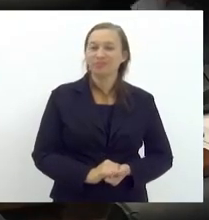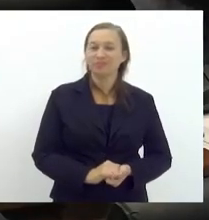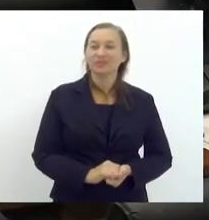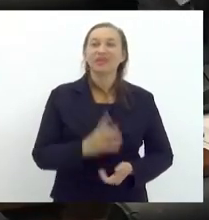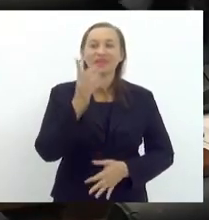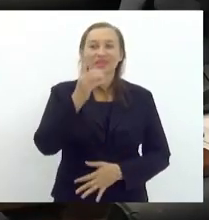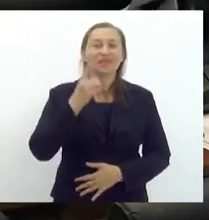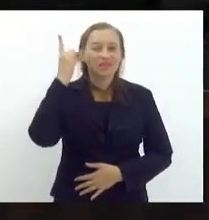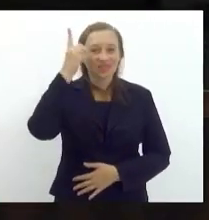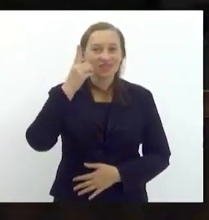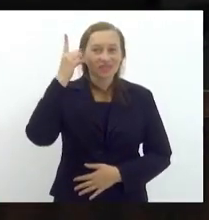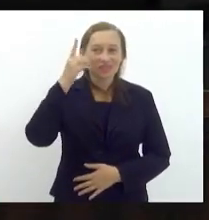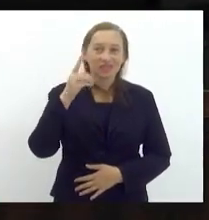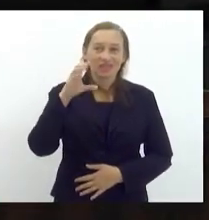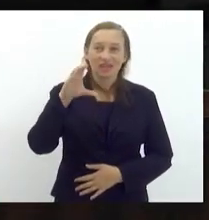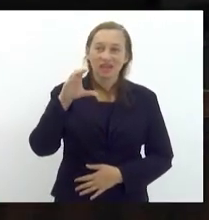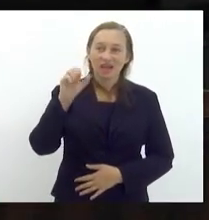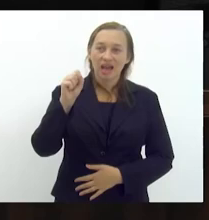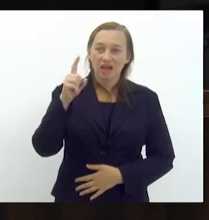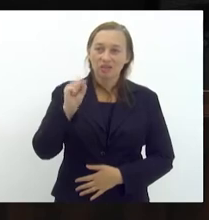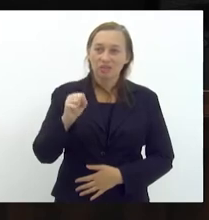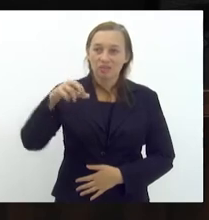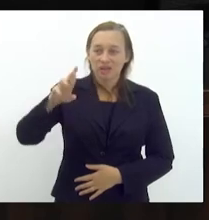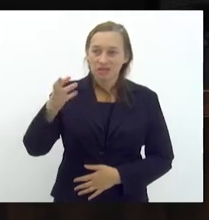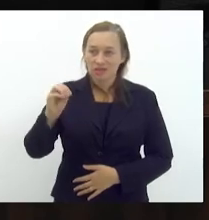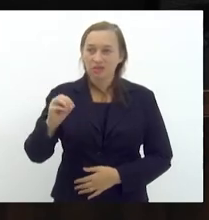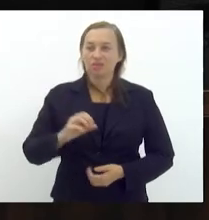deputado Carlos Macedo